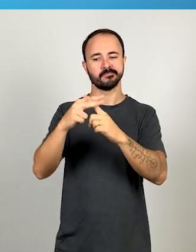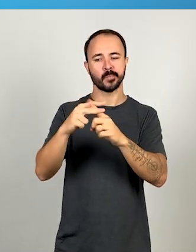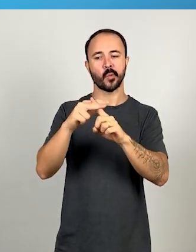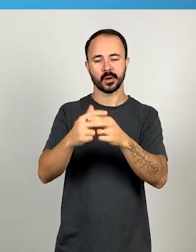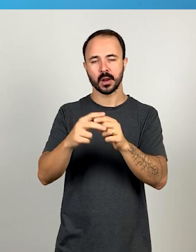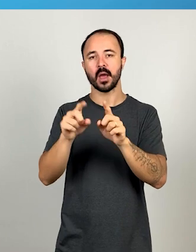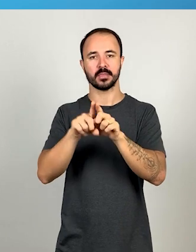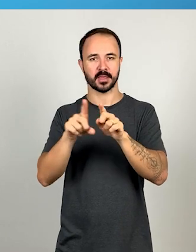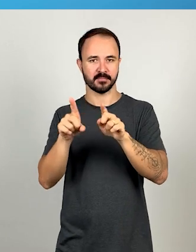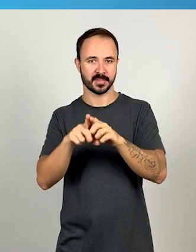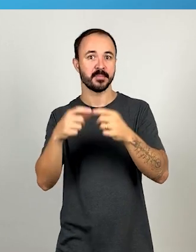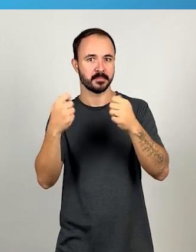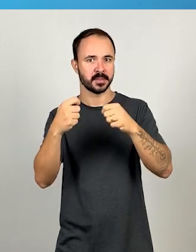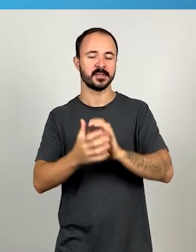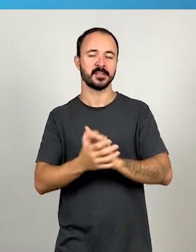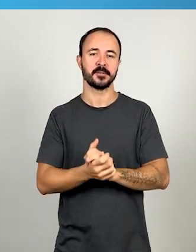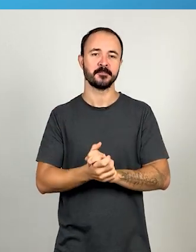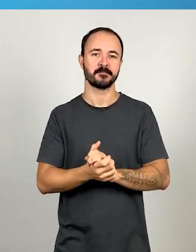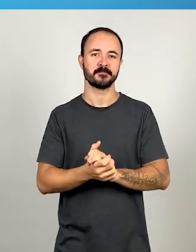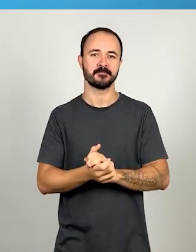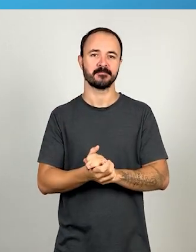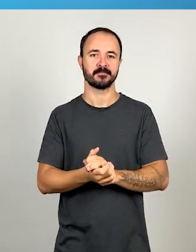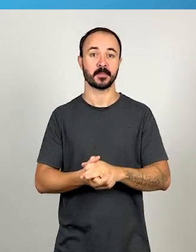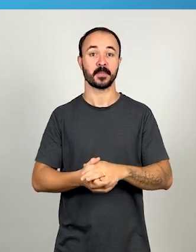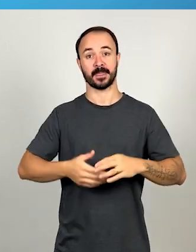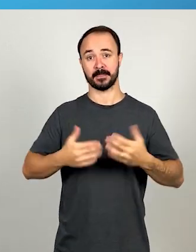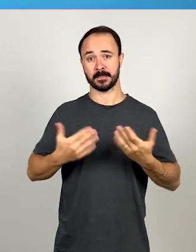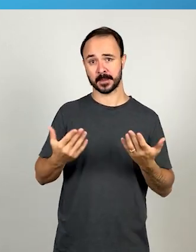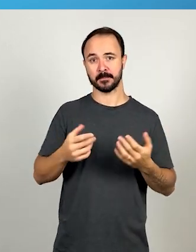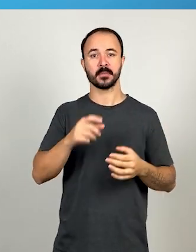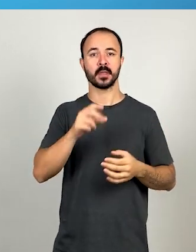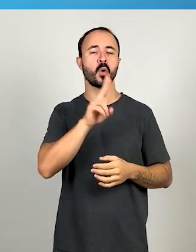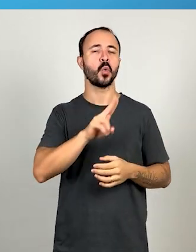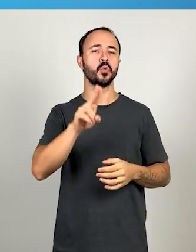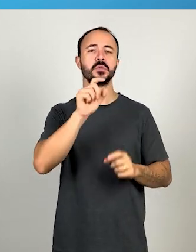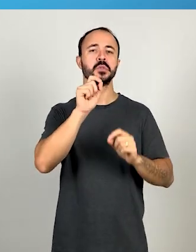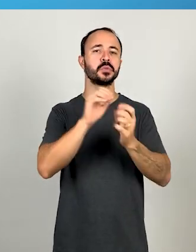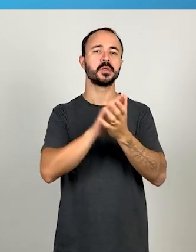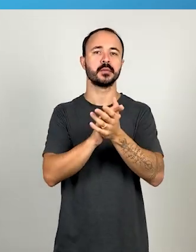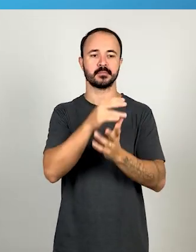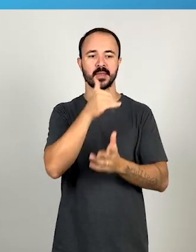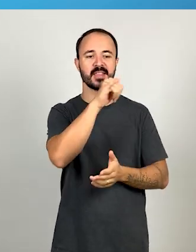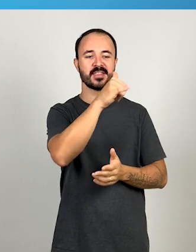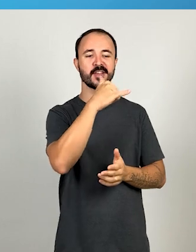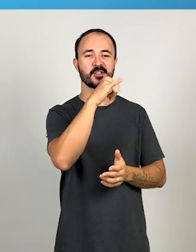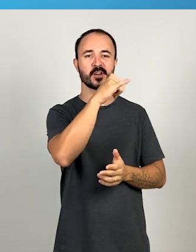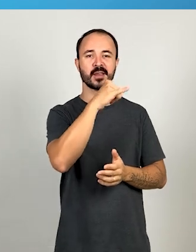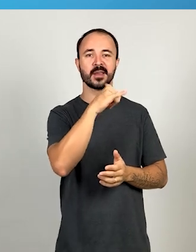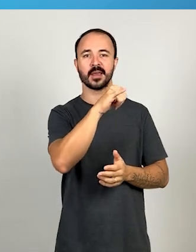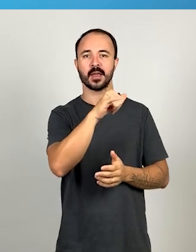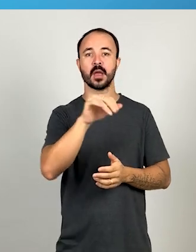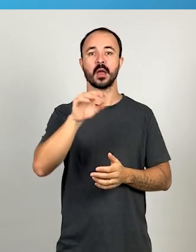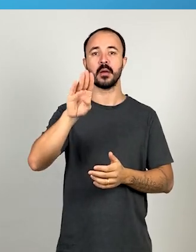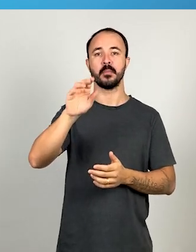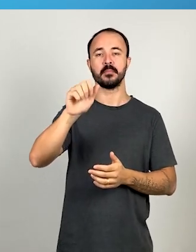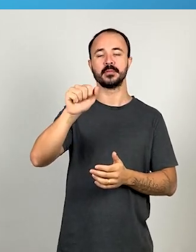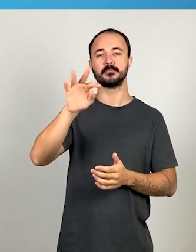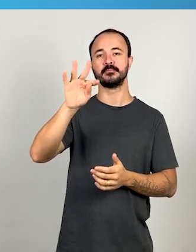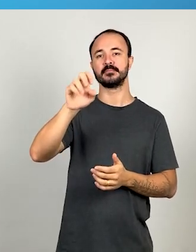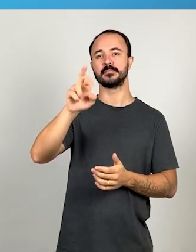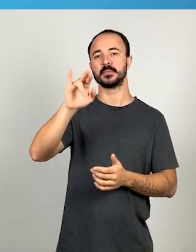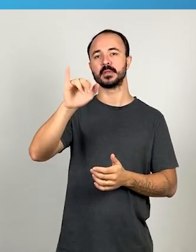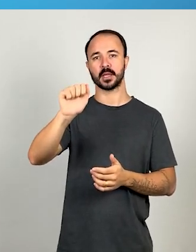EV6. E o EV6, vamos utilizar uma bateria, e ele vai ser acoplado numa estrutura de robô